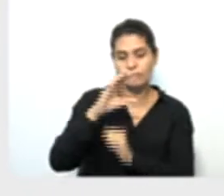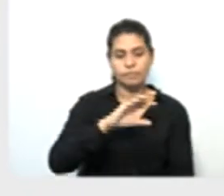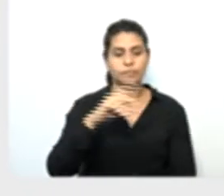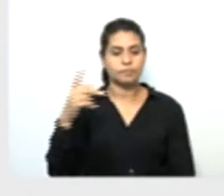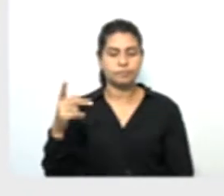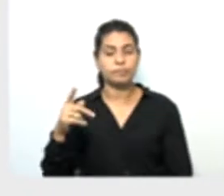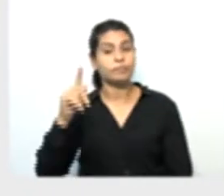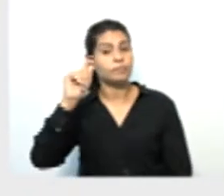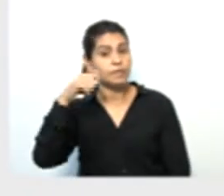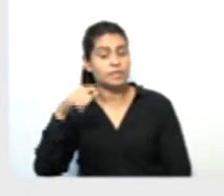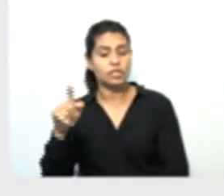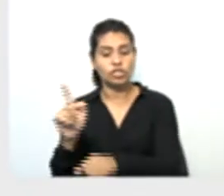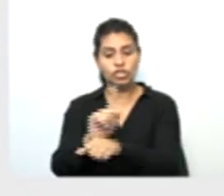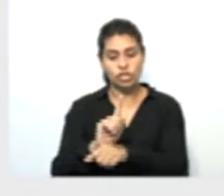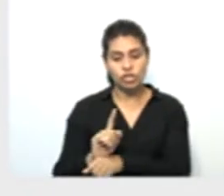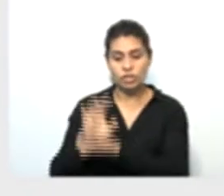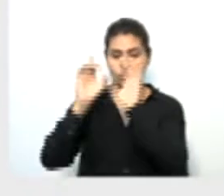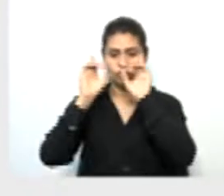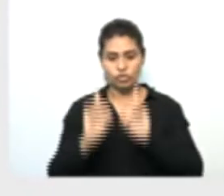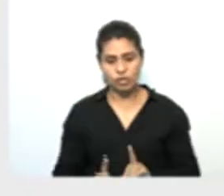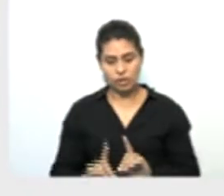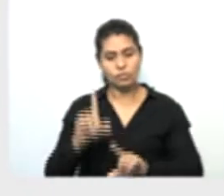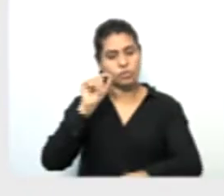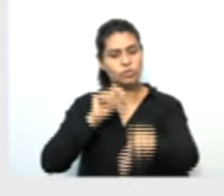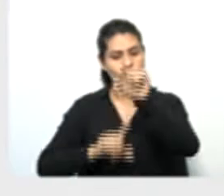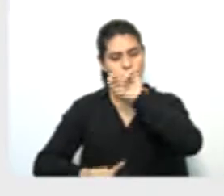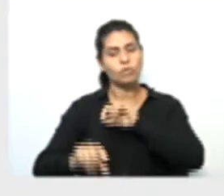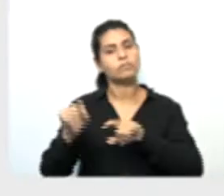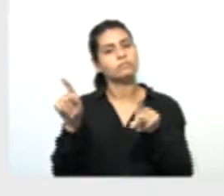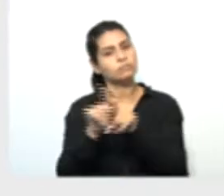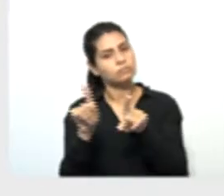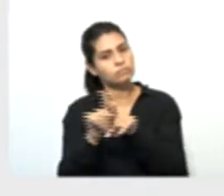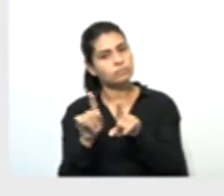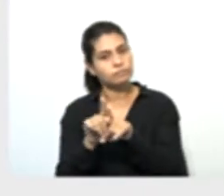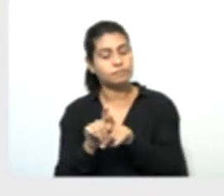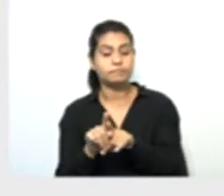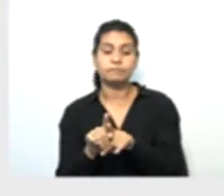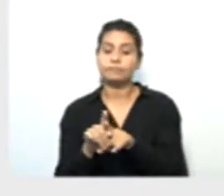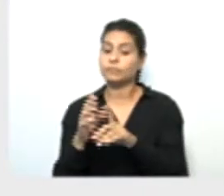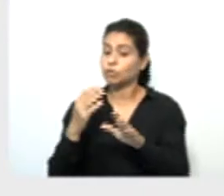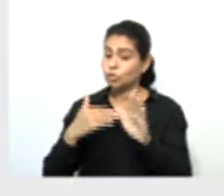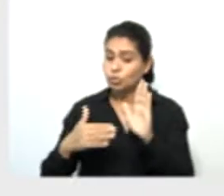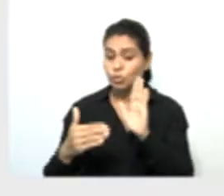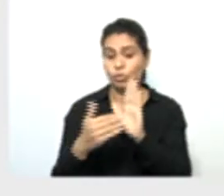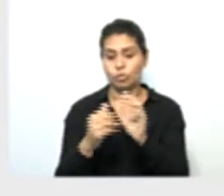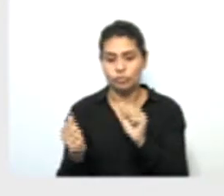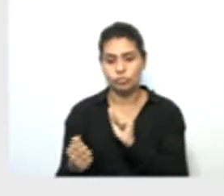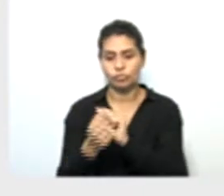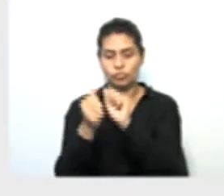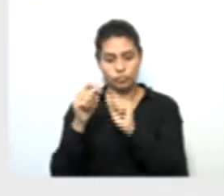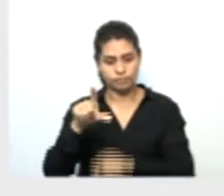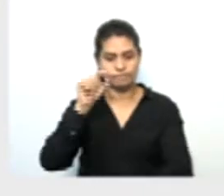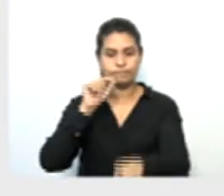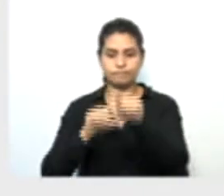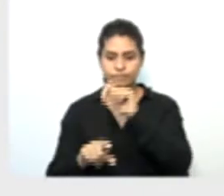A gestão tem que ser democrática, as decisões da empresa tem que ser tomada por todos, por isso democrática. Tem